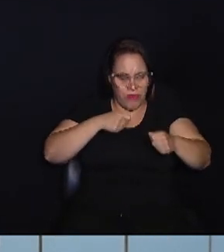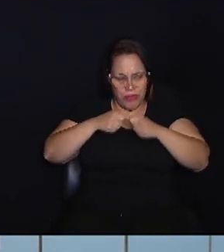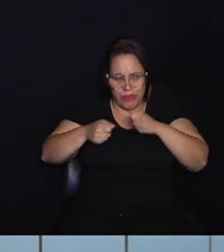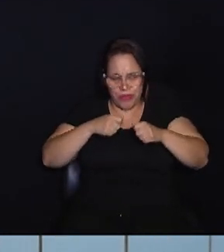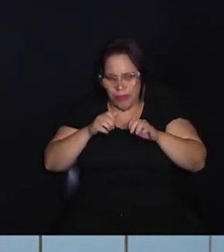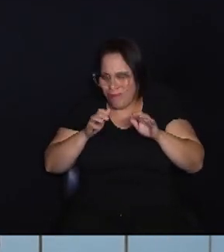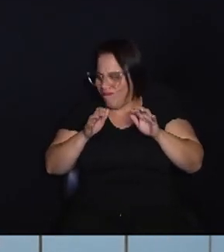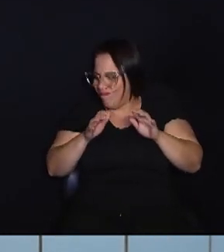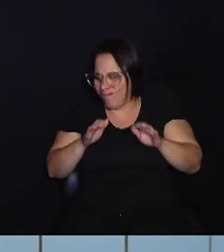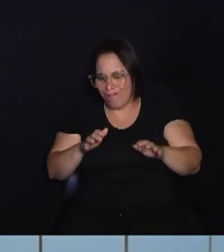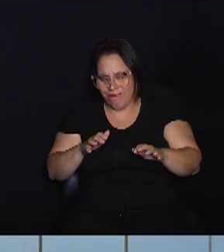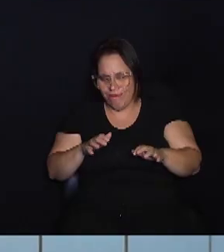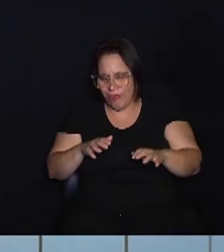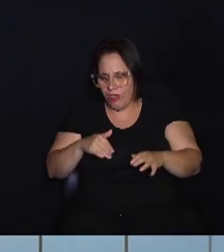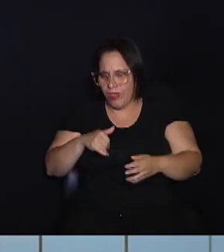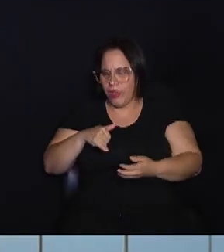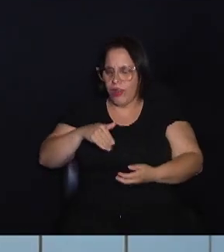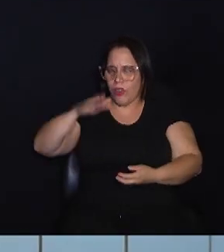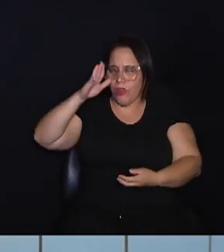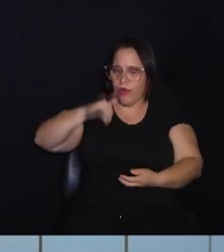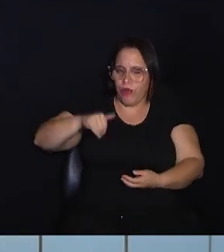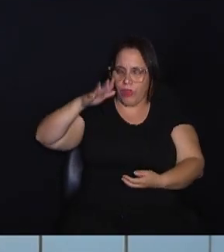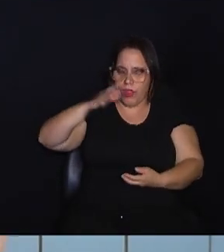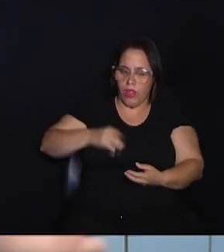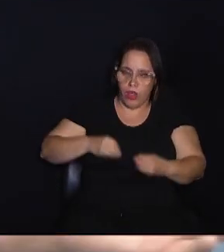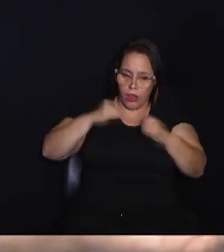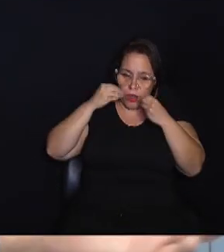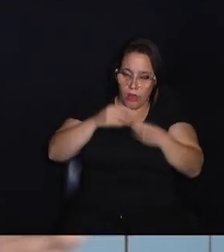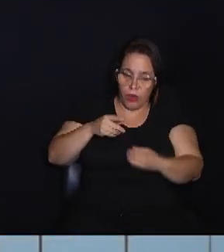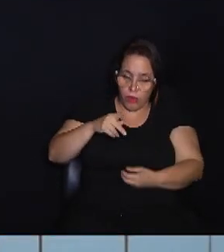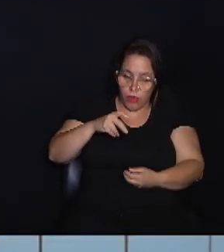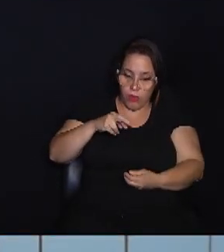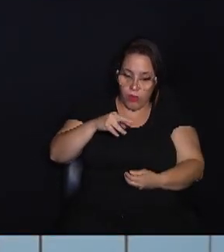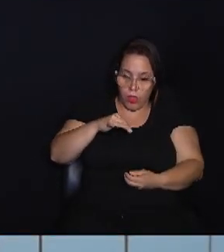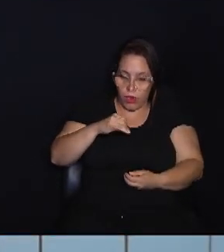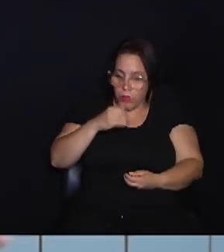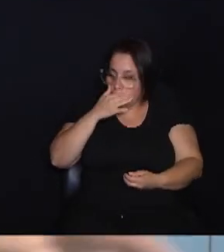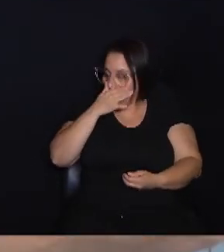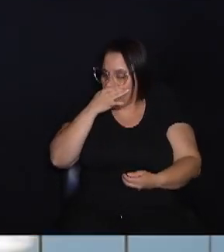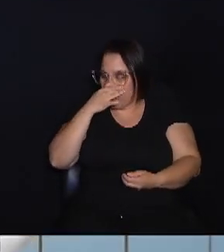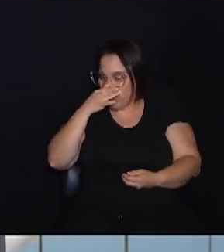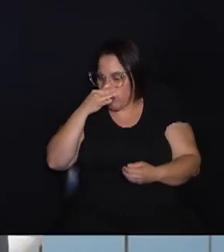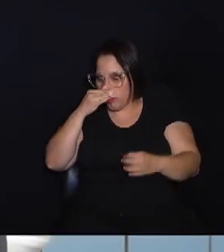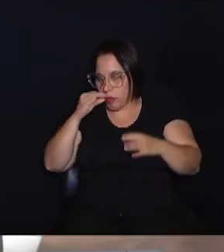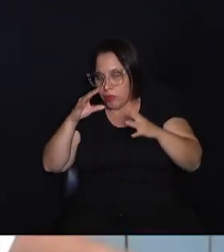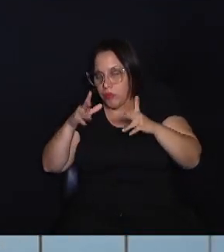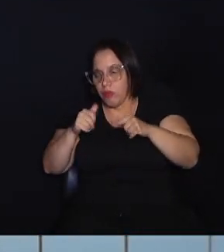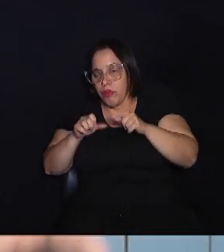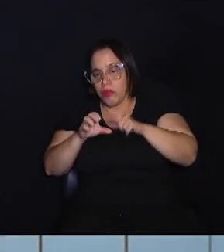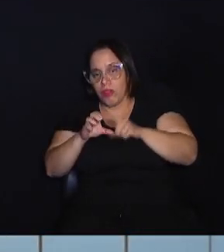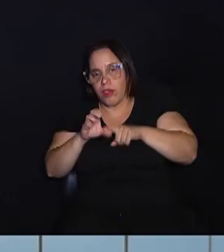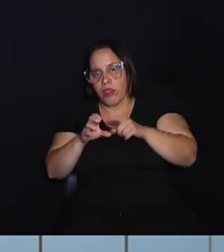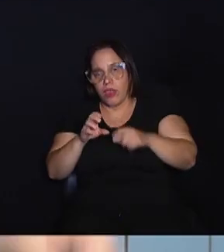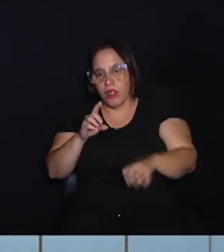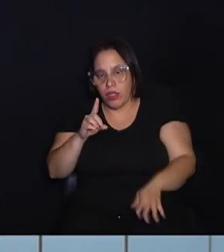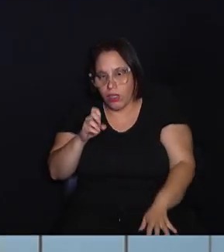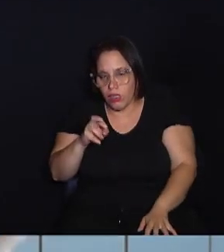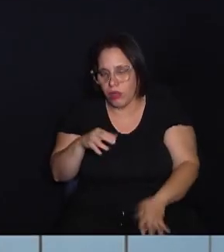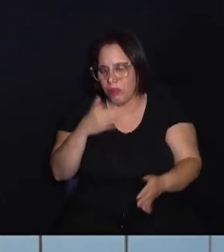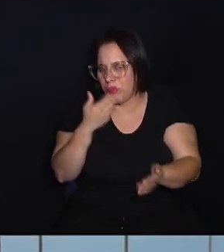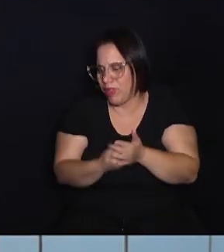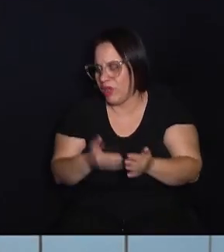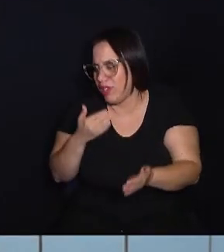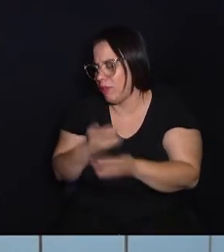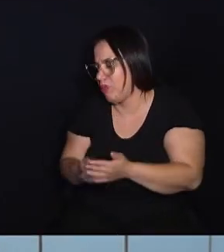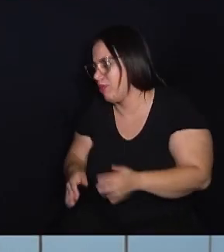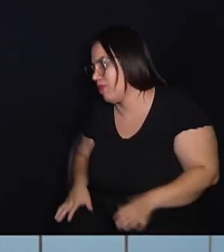seja por demais pernicioso. E o duro que causa dependência. Né? Essa coisa da adrenalina, ganha, perco, no